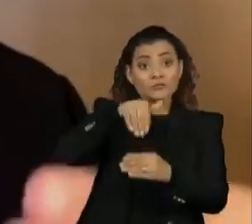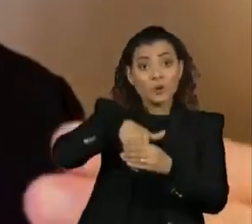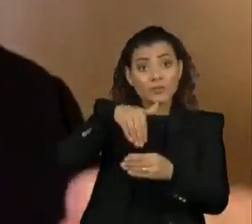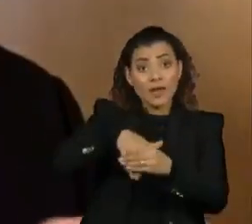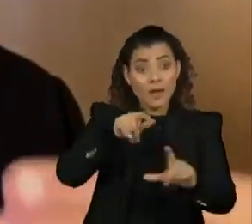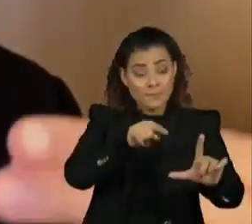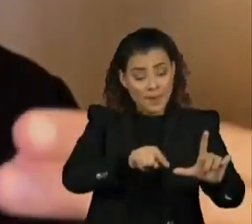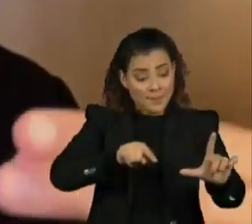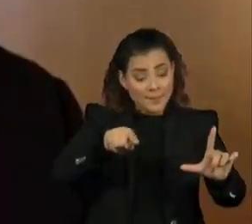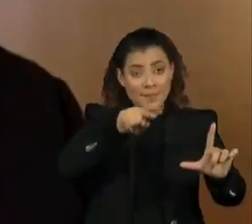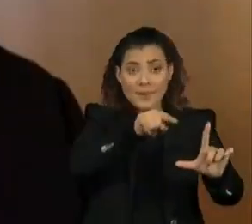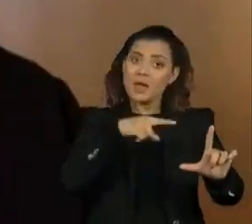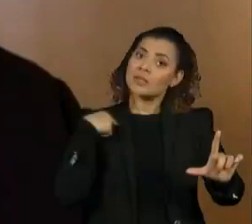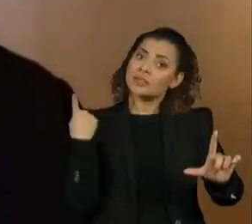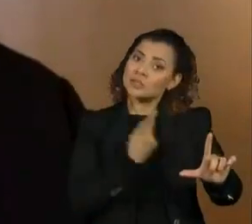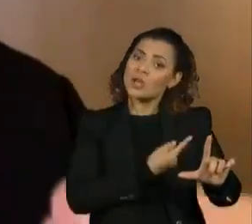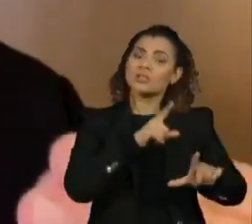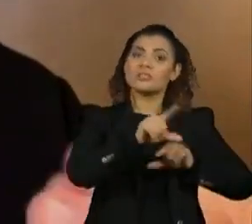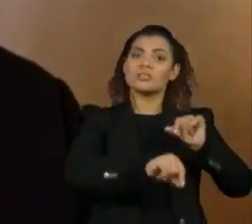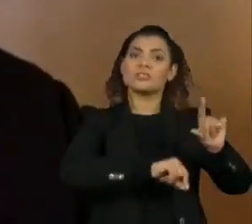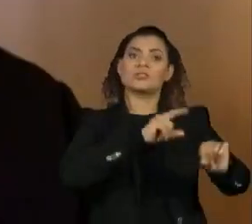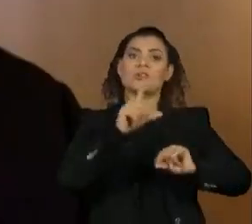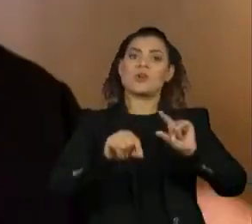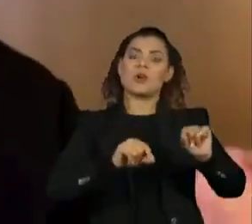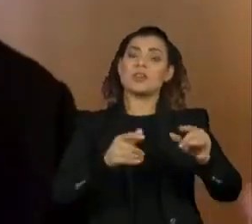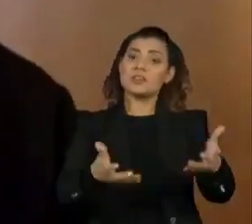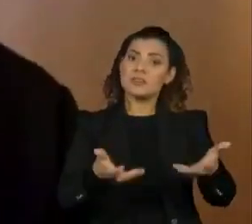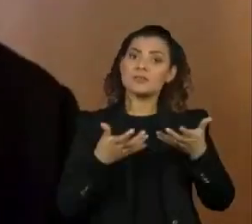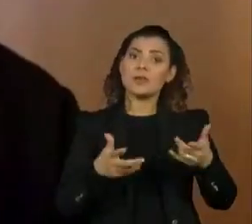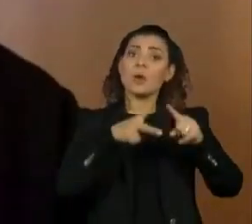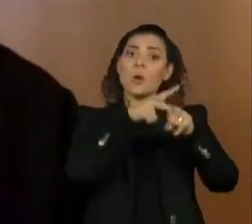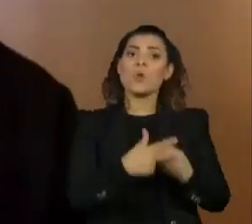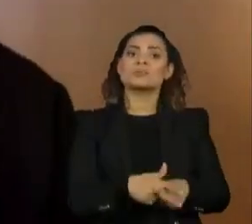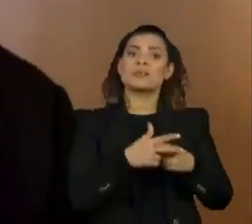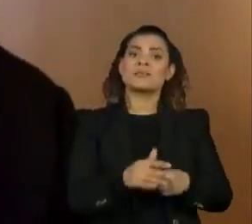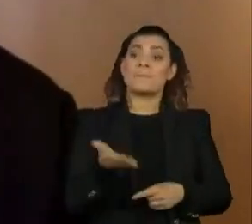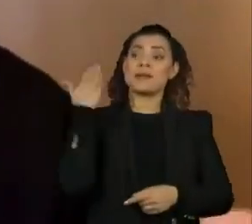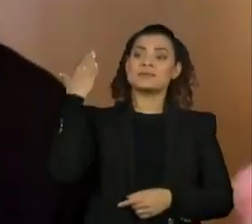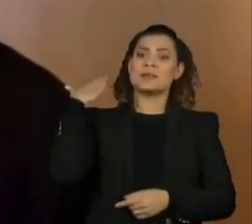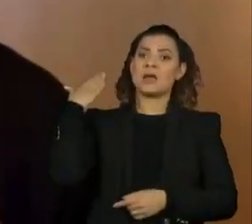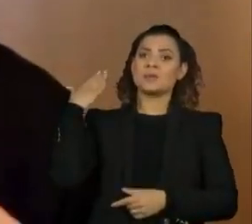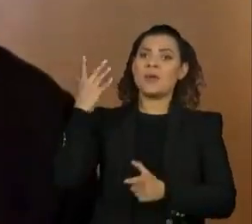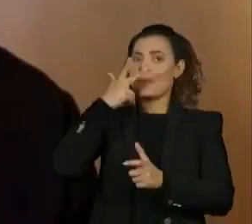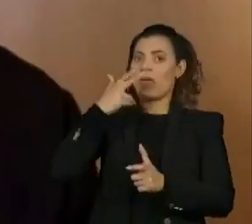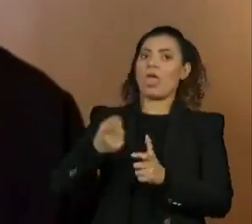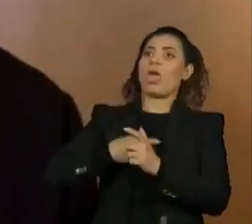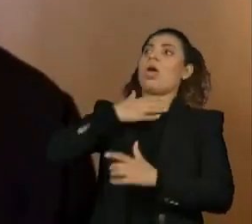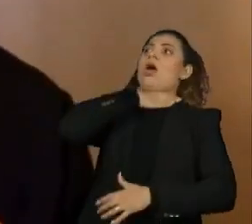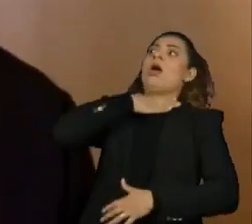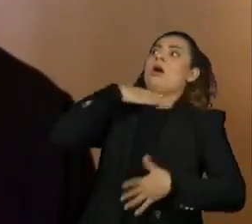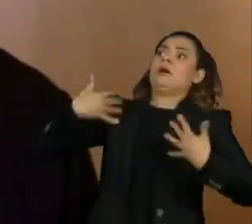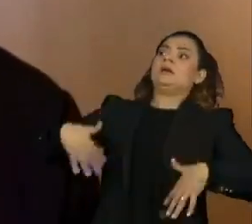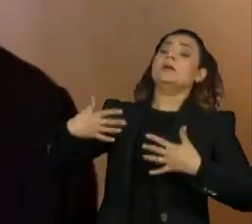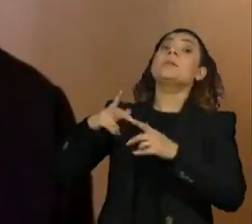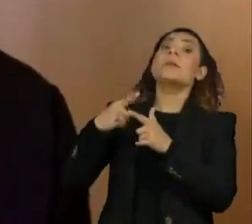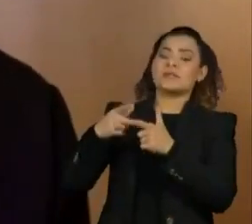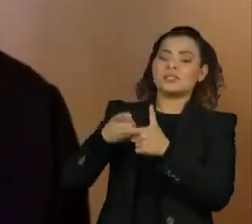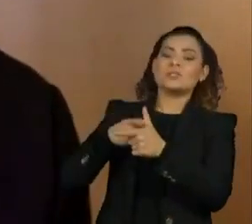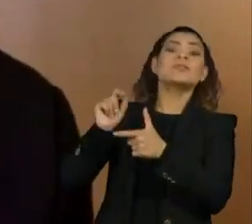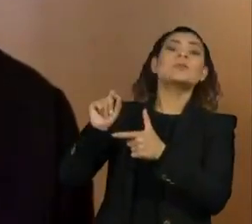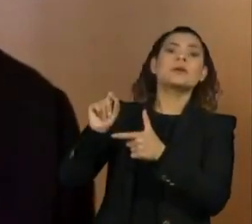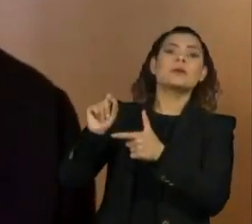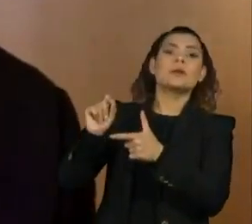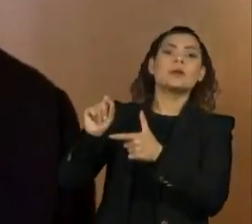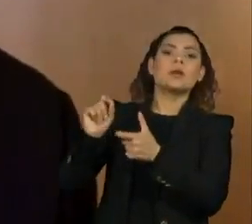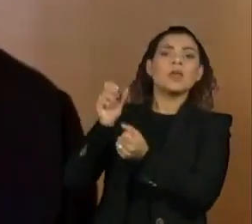urna, façamos escolhas que procurem corrigir dívidas, passivos que nunca foram enfrentados